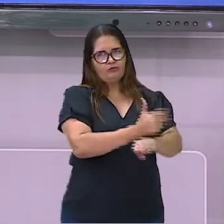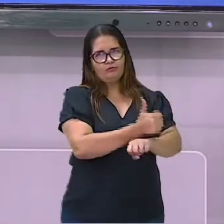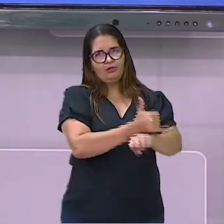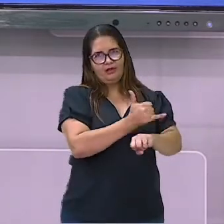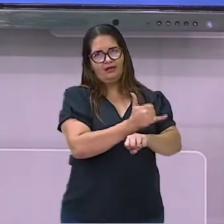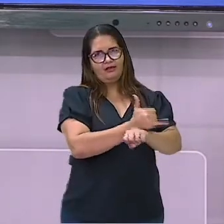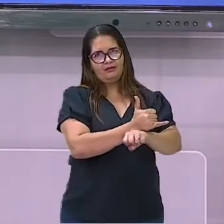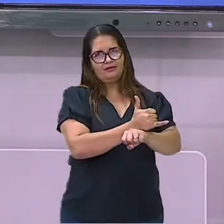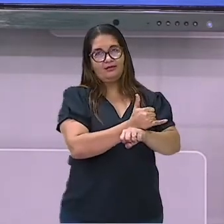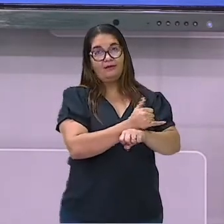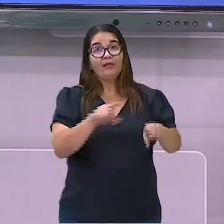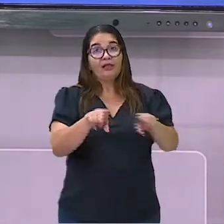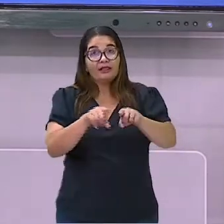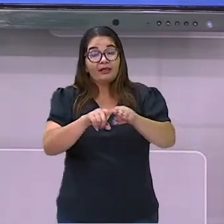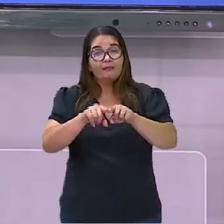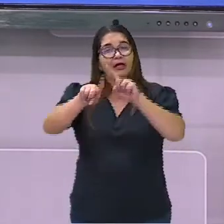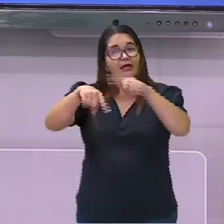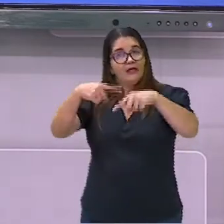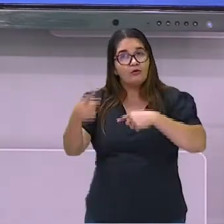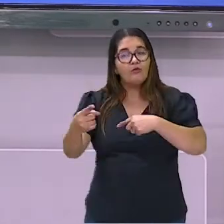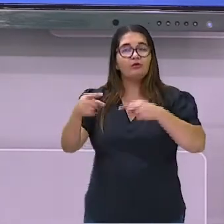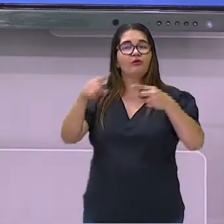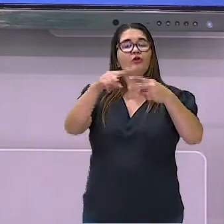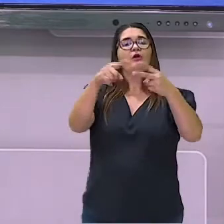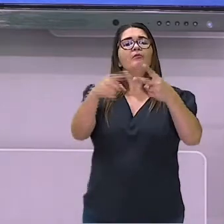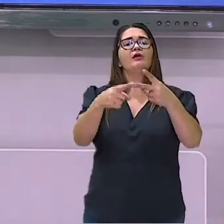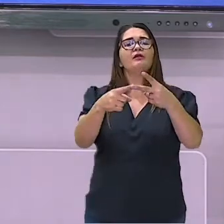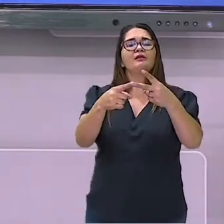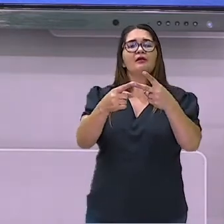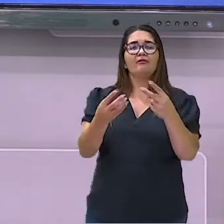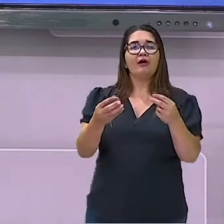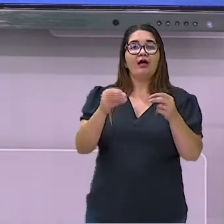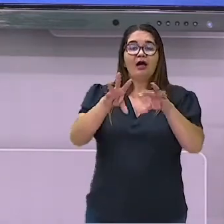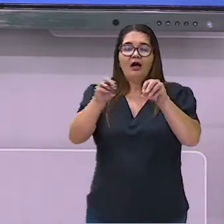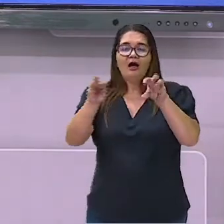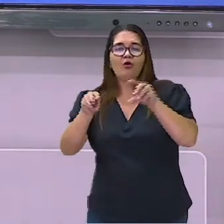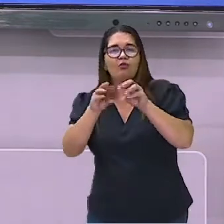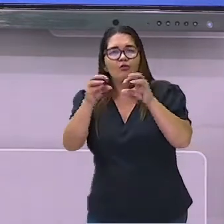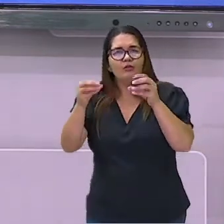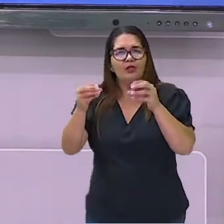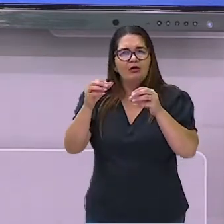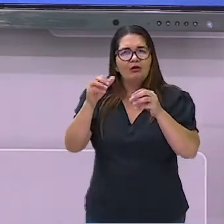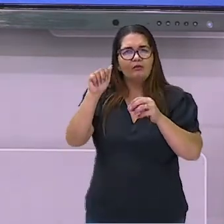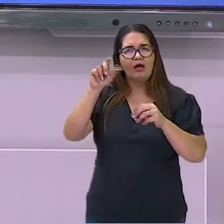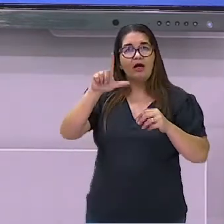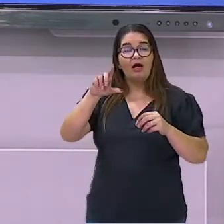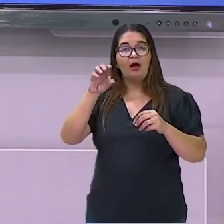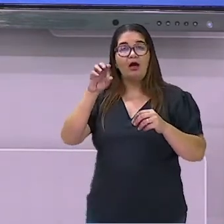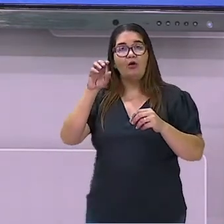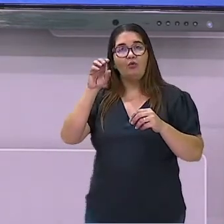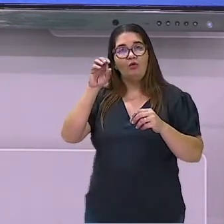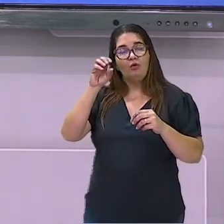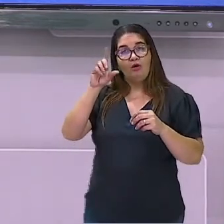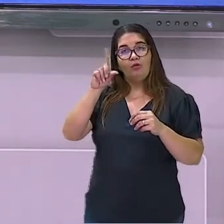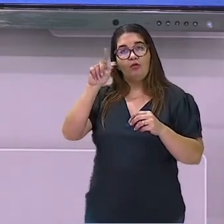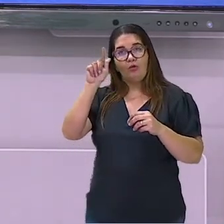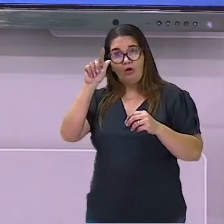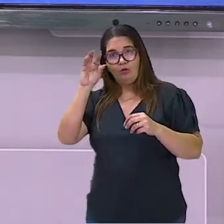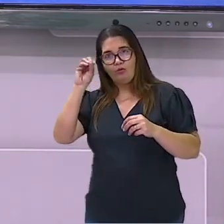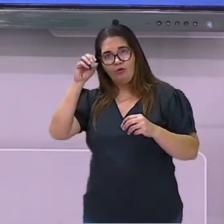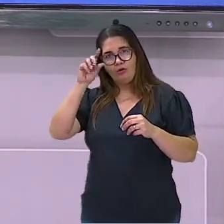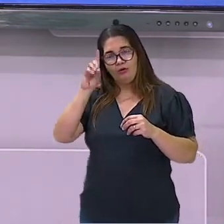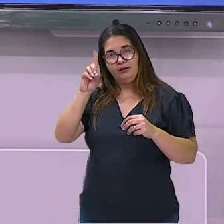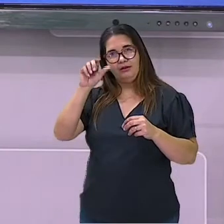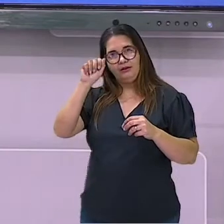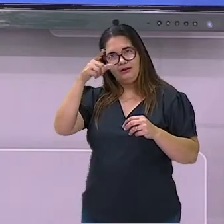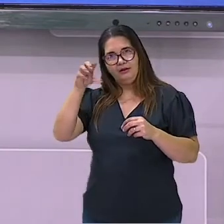do algodão logo em seguida. Mas quando o cultivo da cana-de-açúcar já estava um